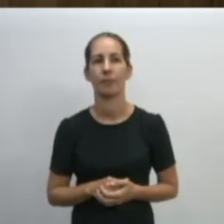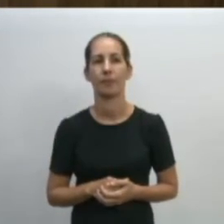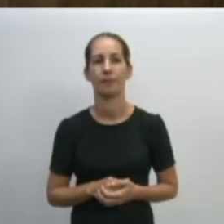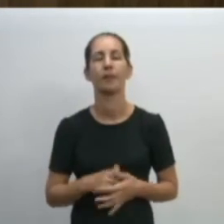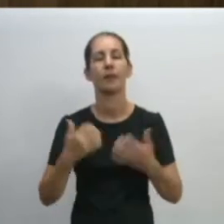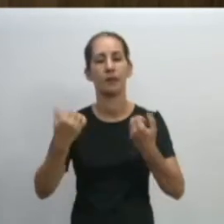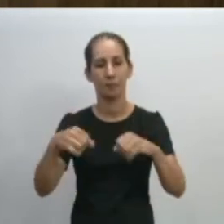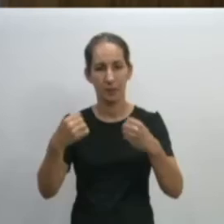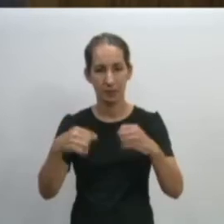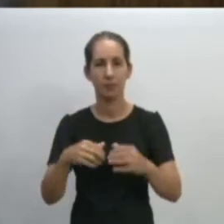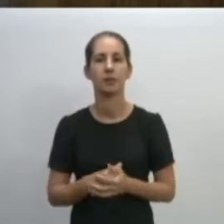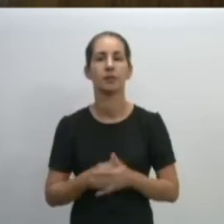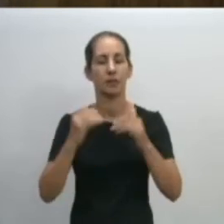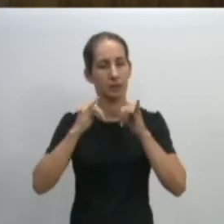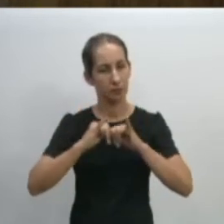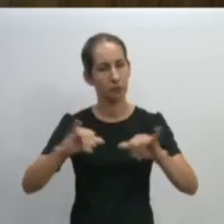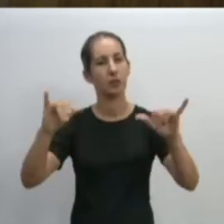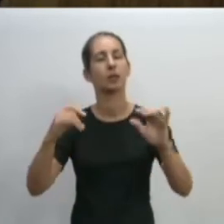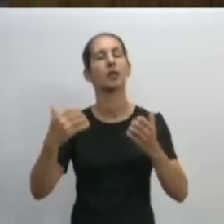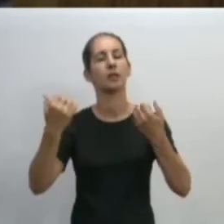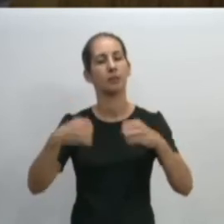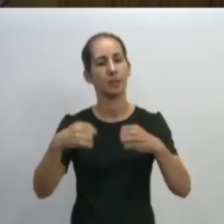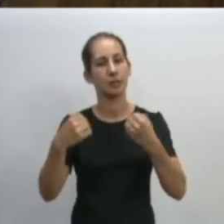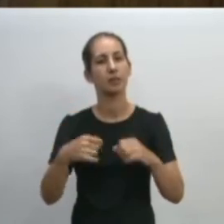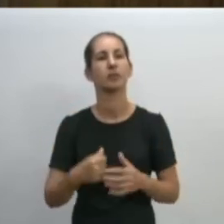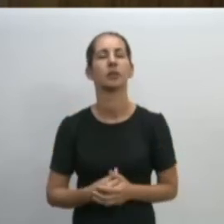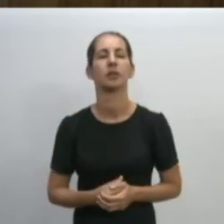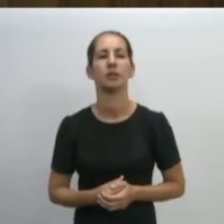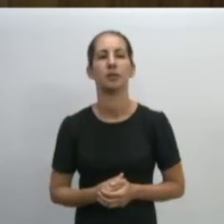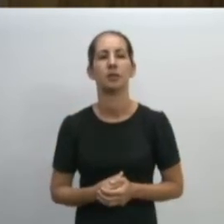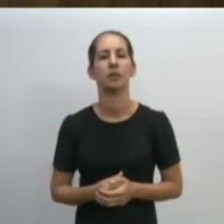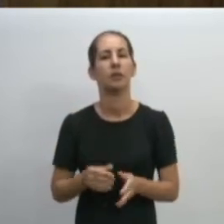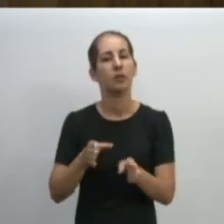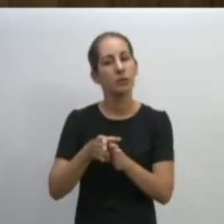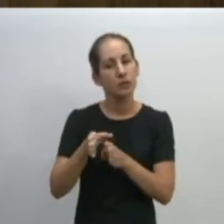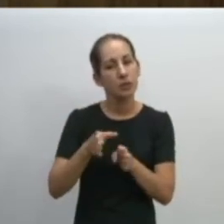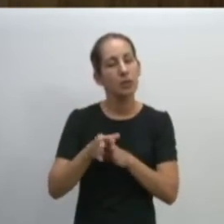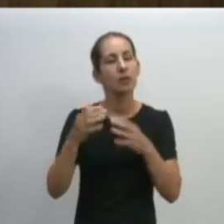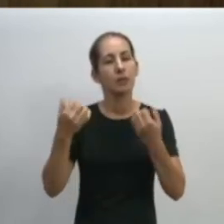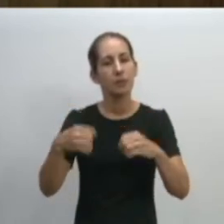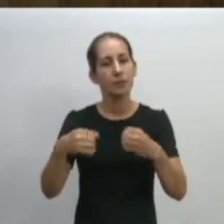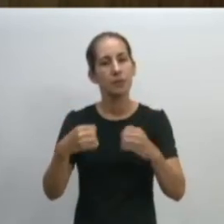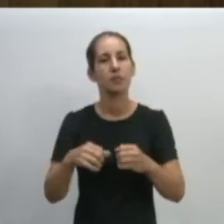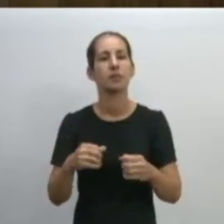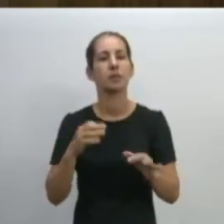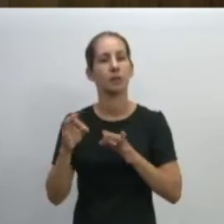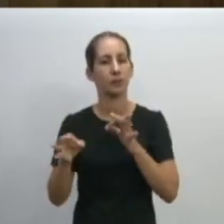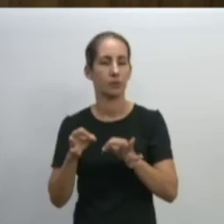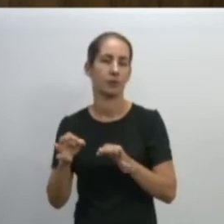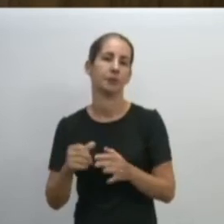ela precisa ser divulgada, ela precisa ser orientada,